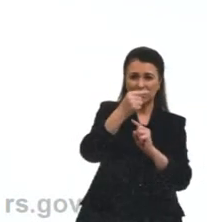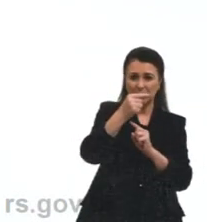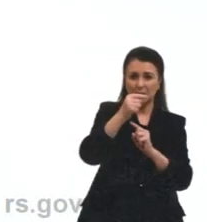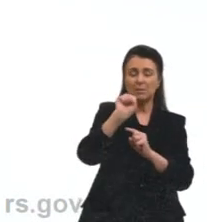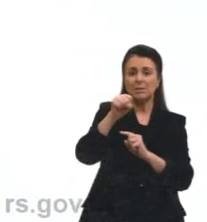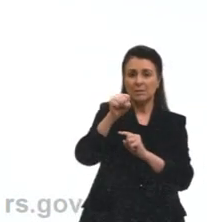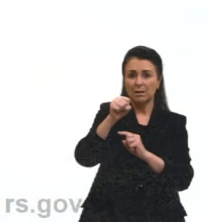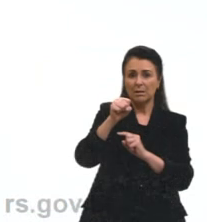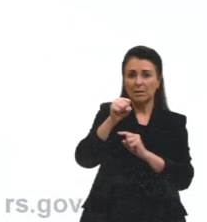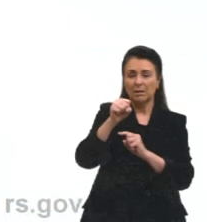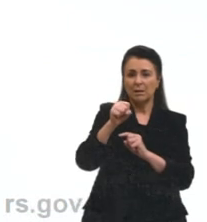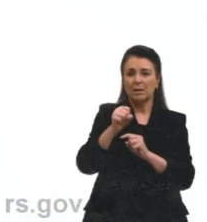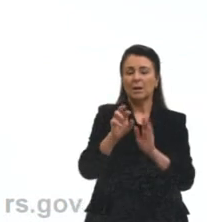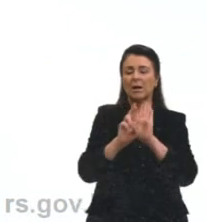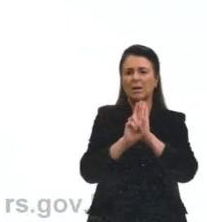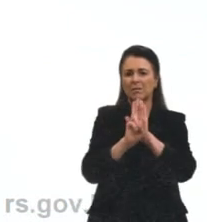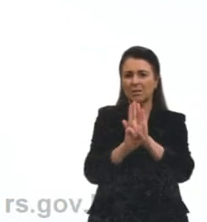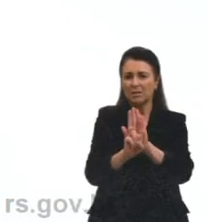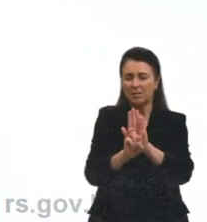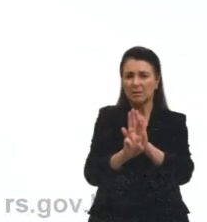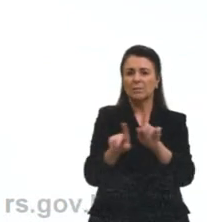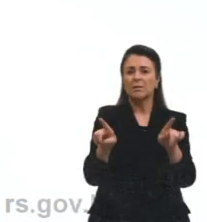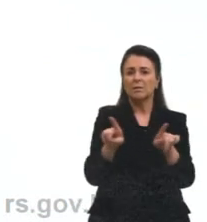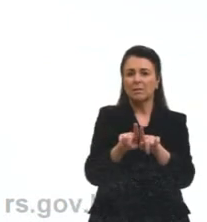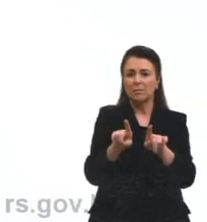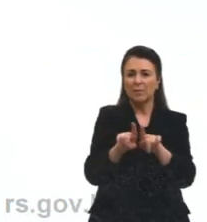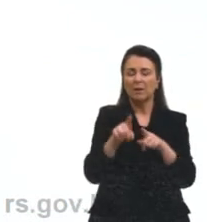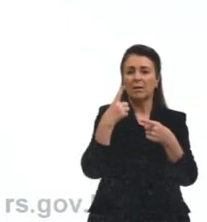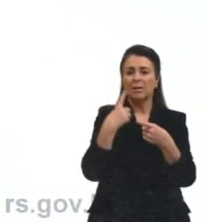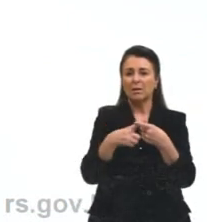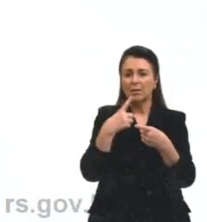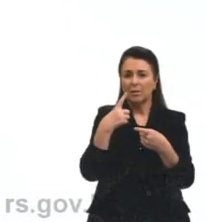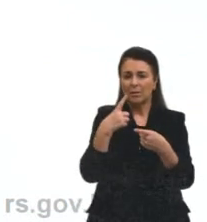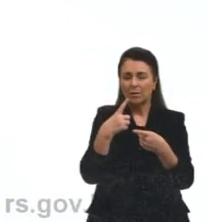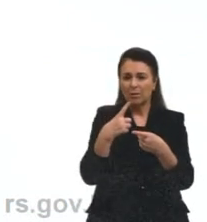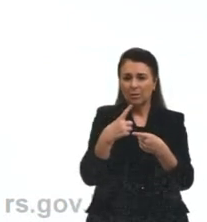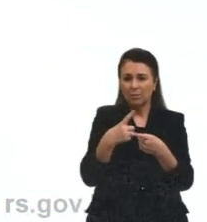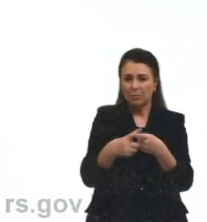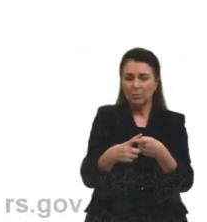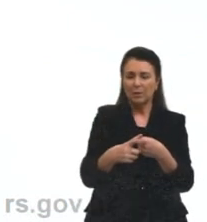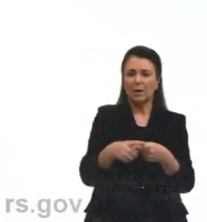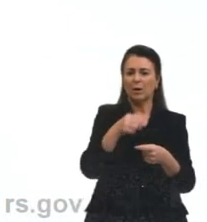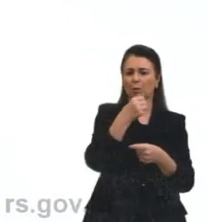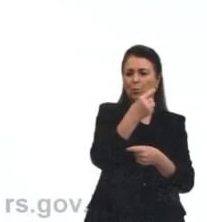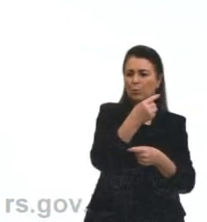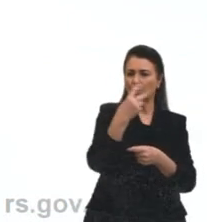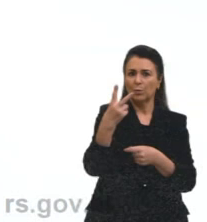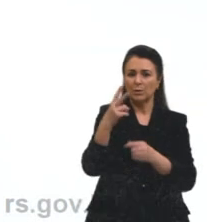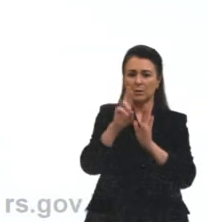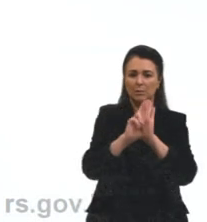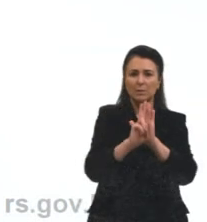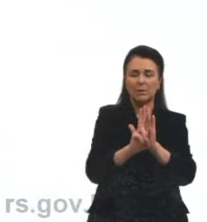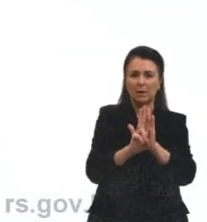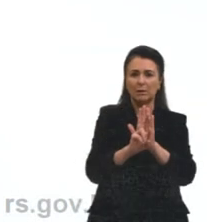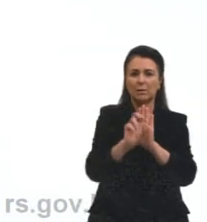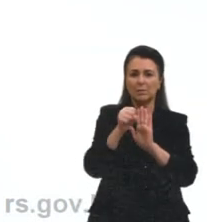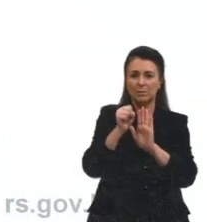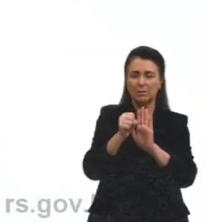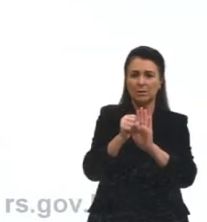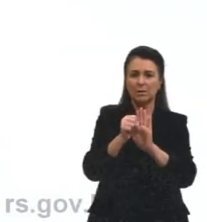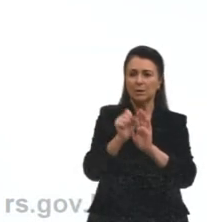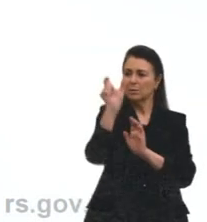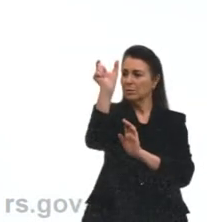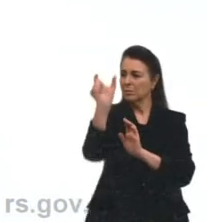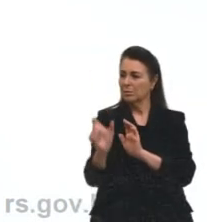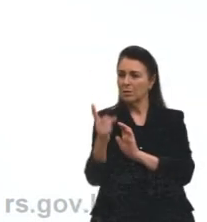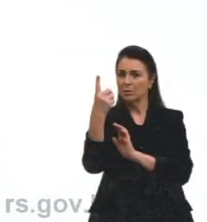sem E representativos também porque eles são a coluna 1 a coluna dois são representativos e os